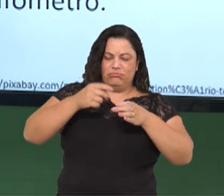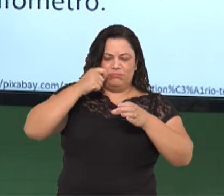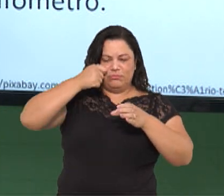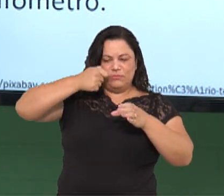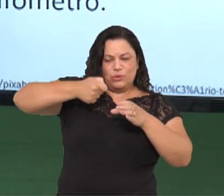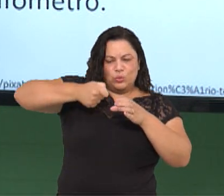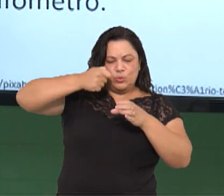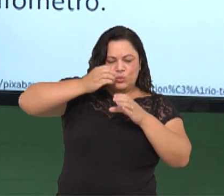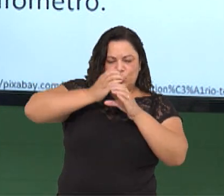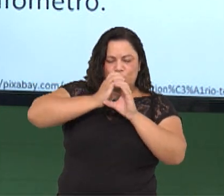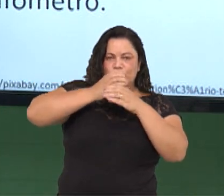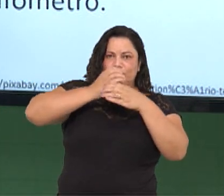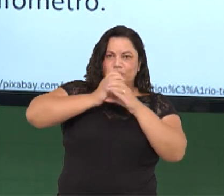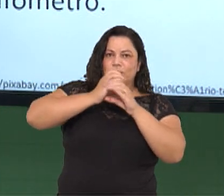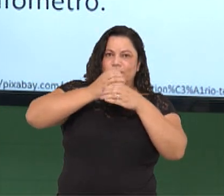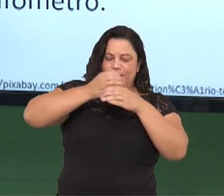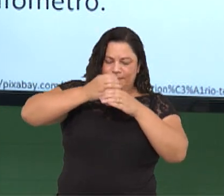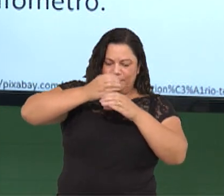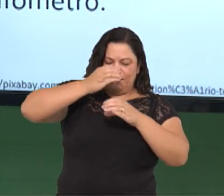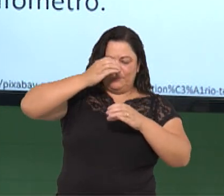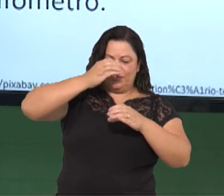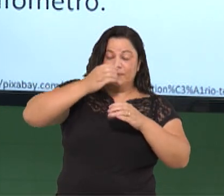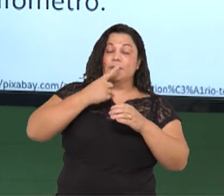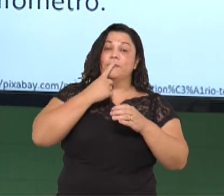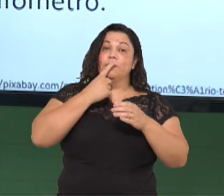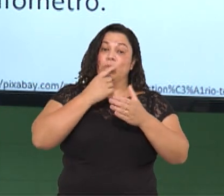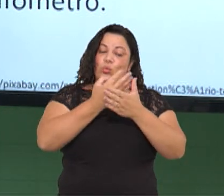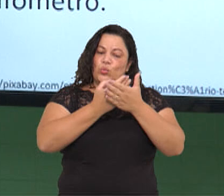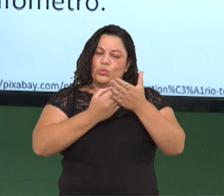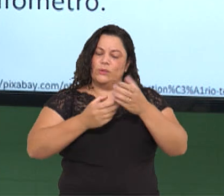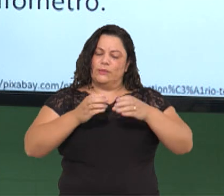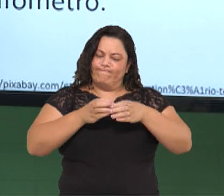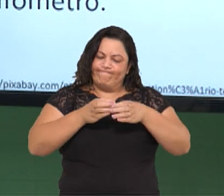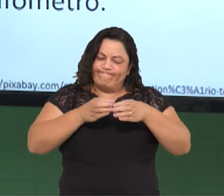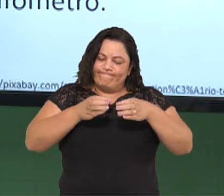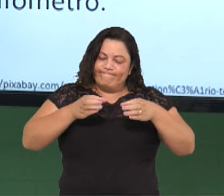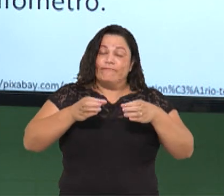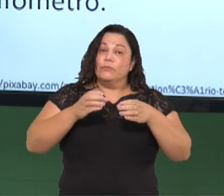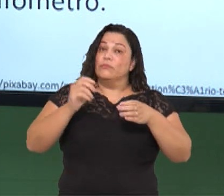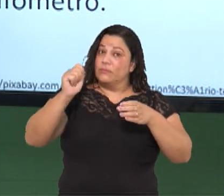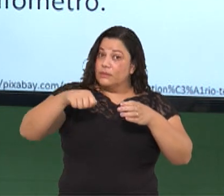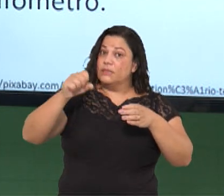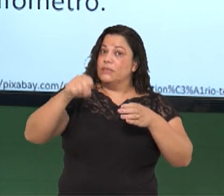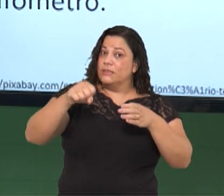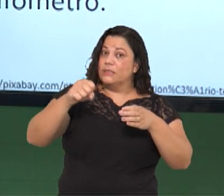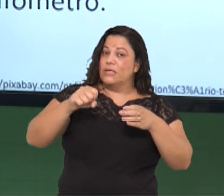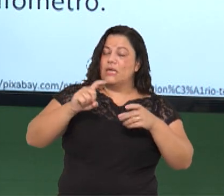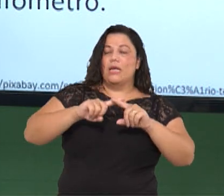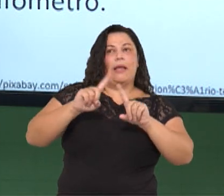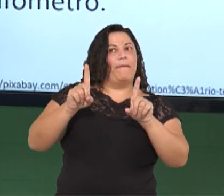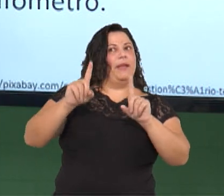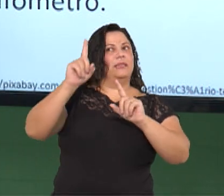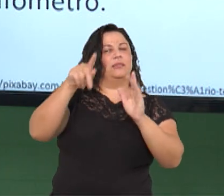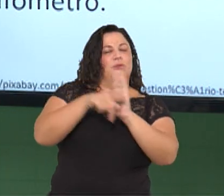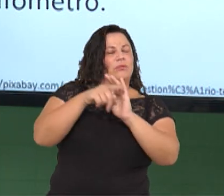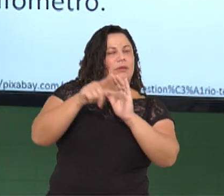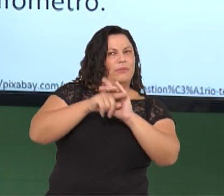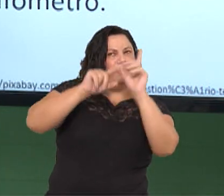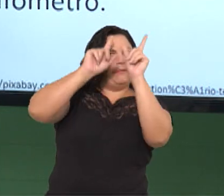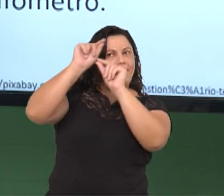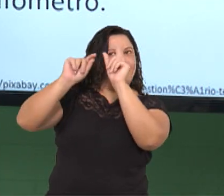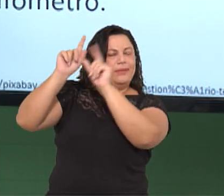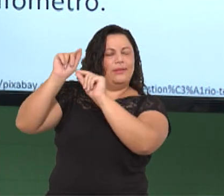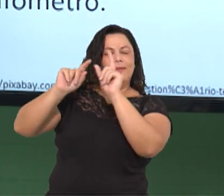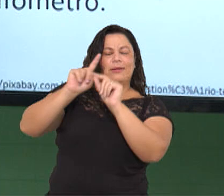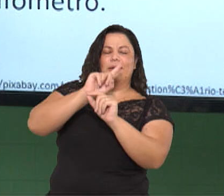vírus, protozoários, o sangue. Então também é um instrumento que amplia, mas não é da astronomia.